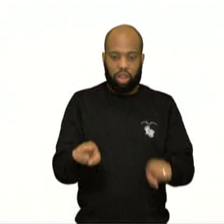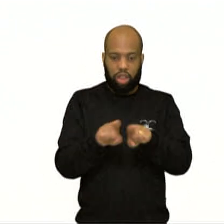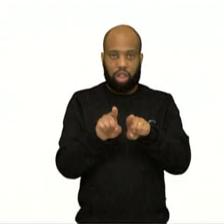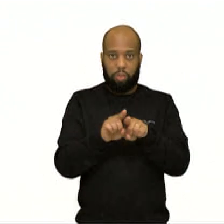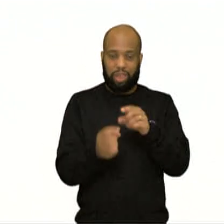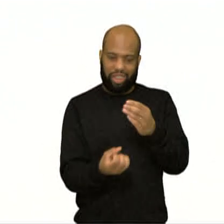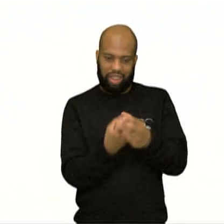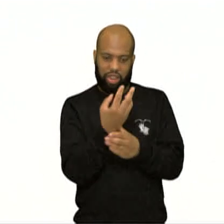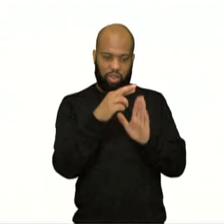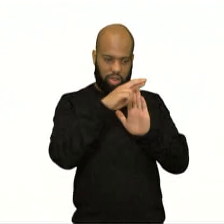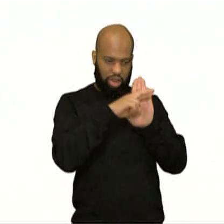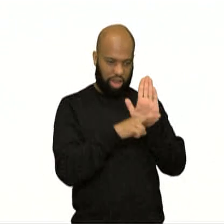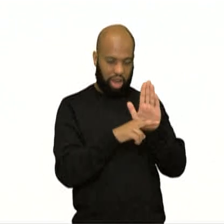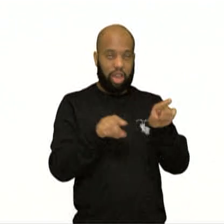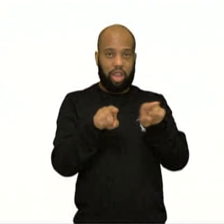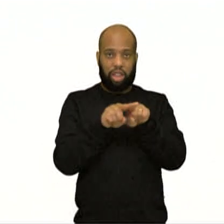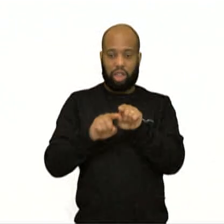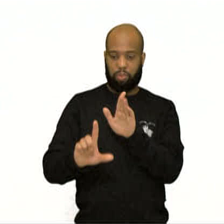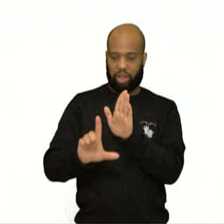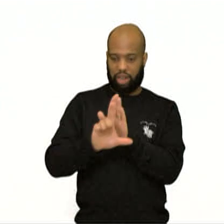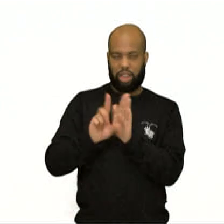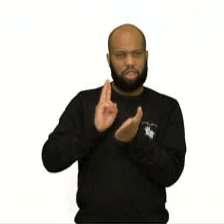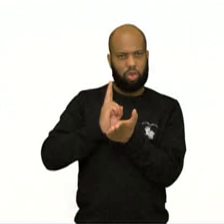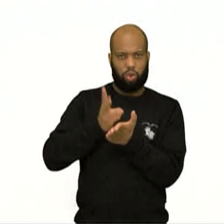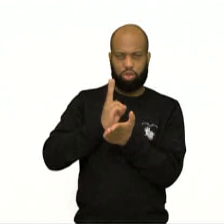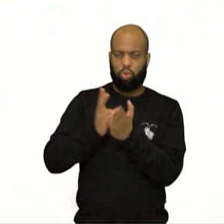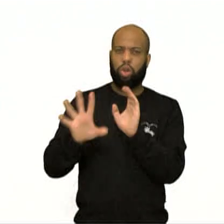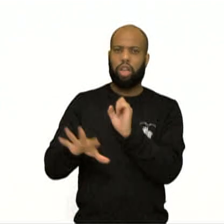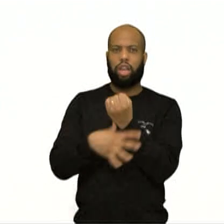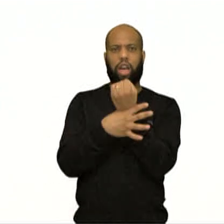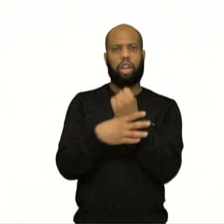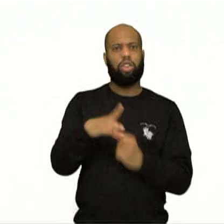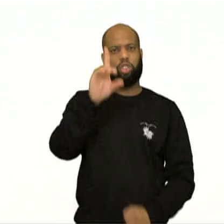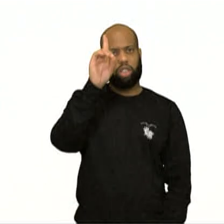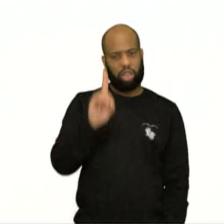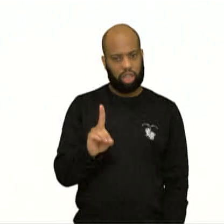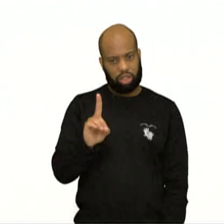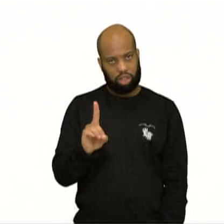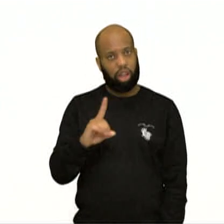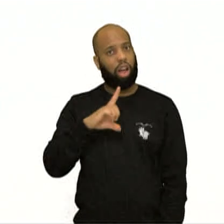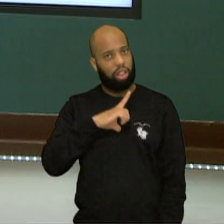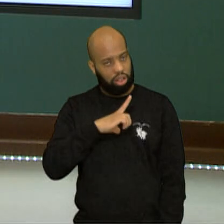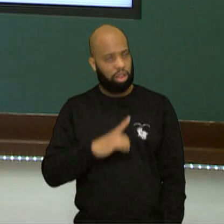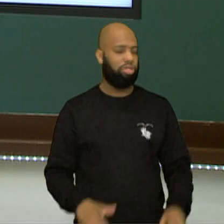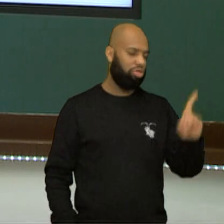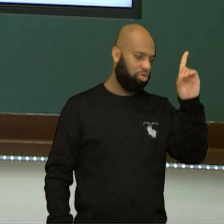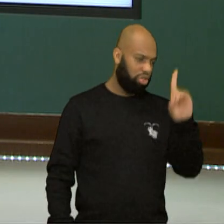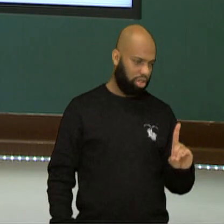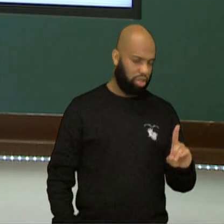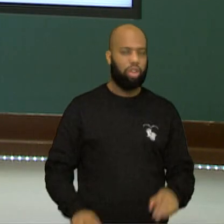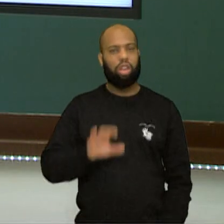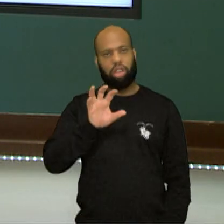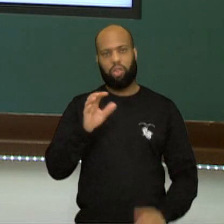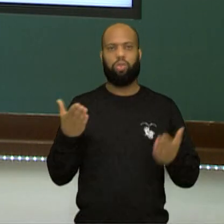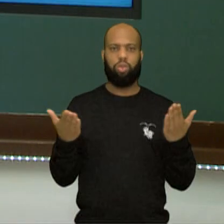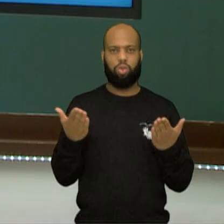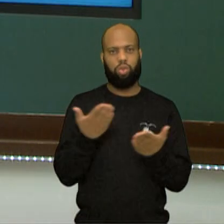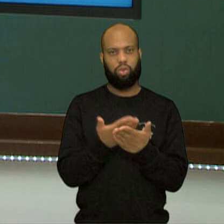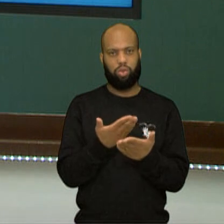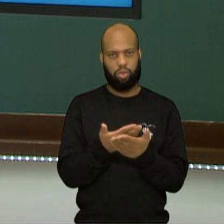e leis que permanecem garantido o direito a ter direitos. Foi isso que nós trabalhamos